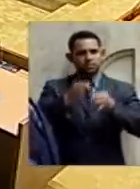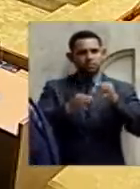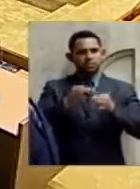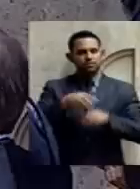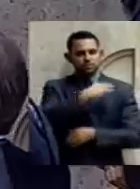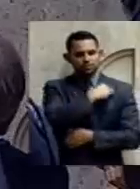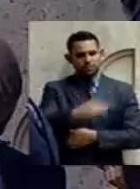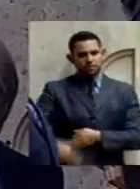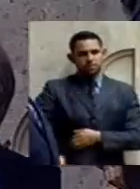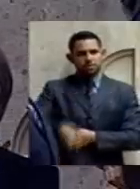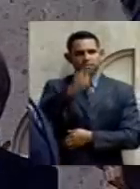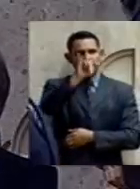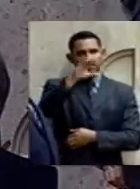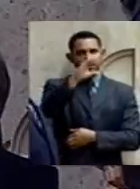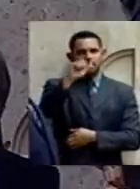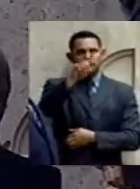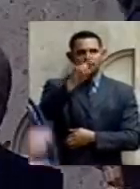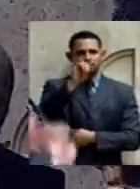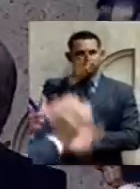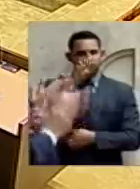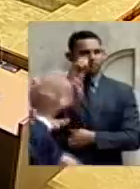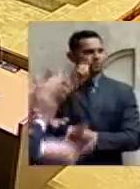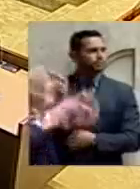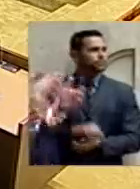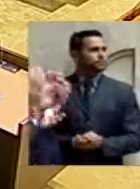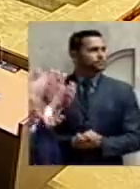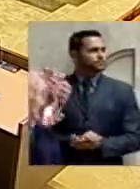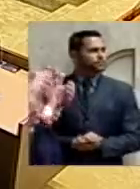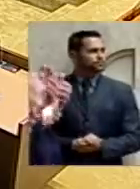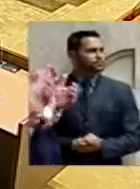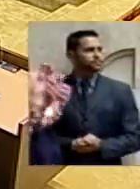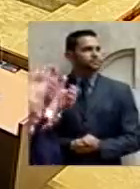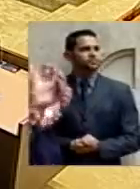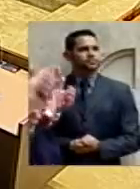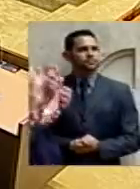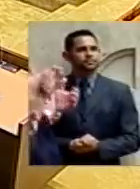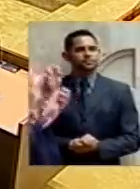eminente ministro Ricardo Lewandowski.